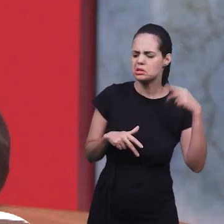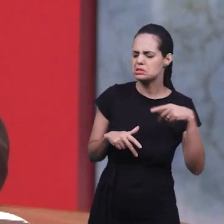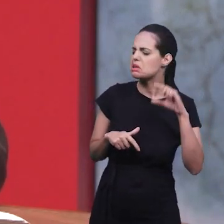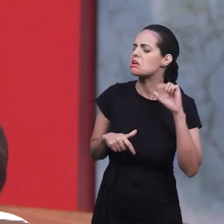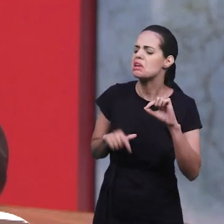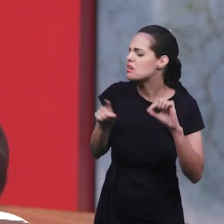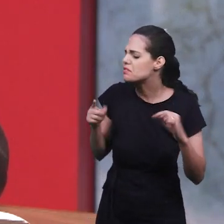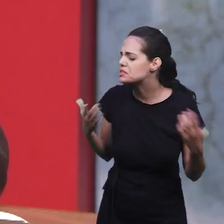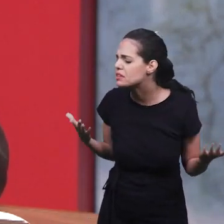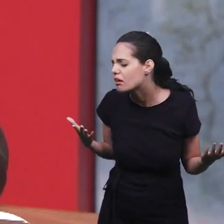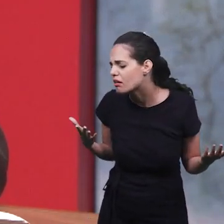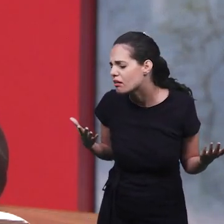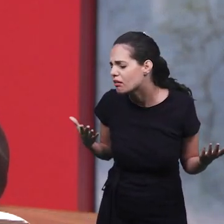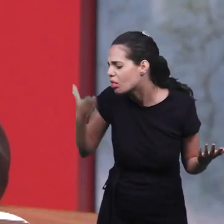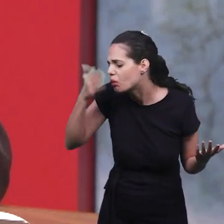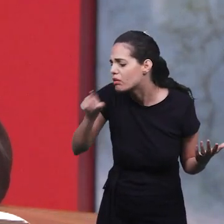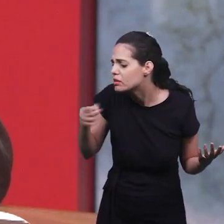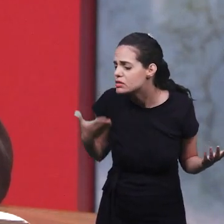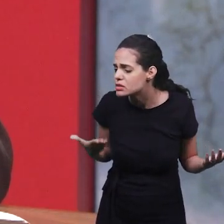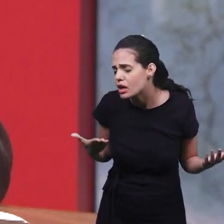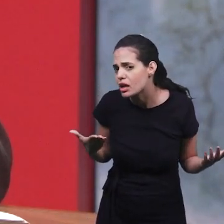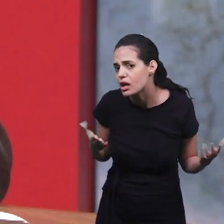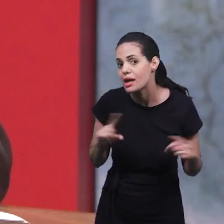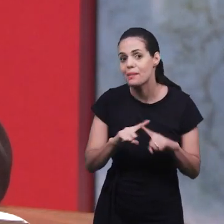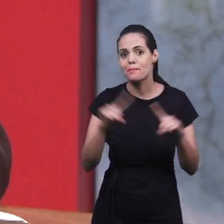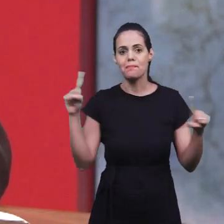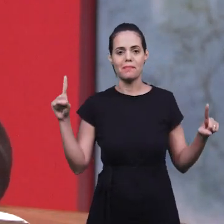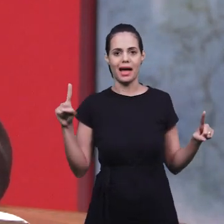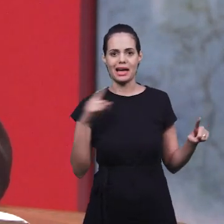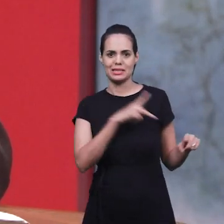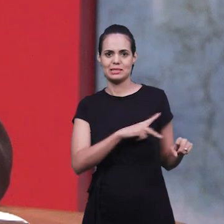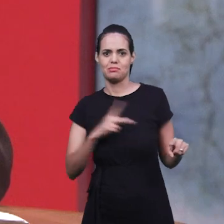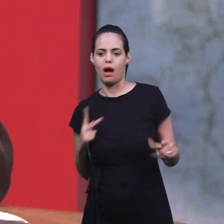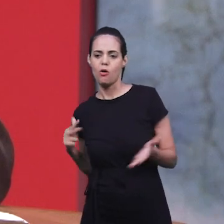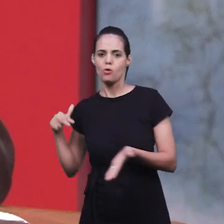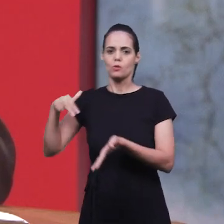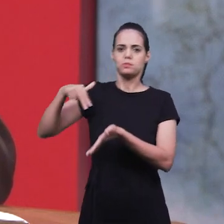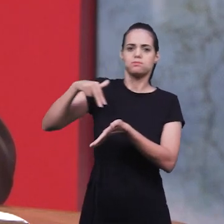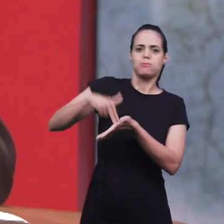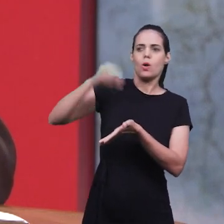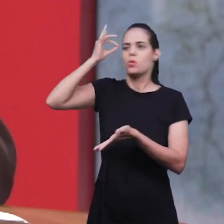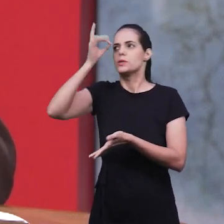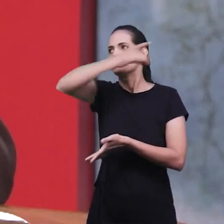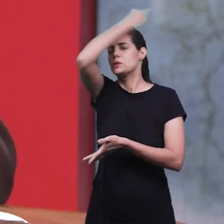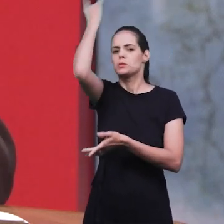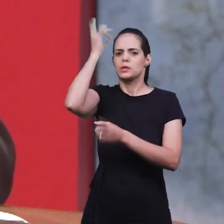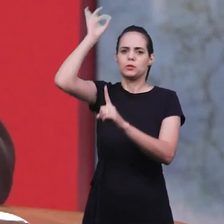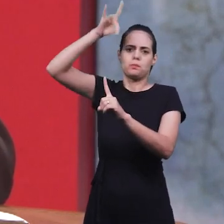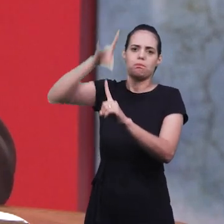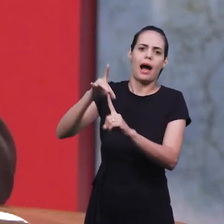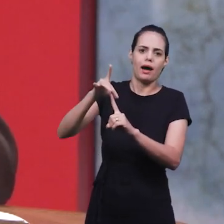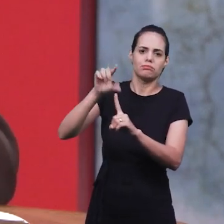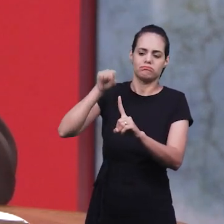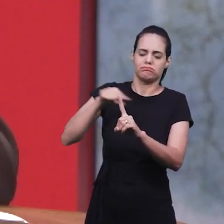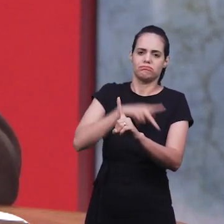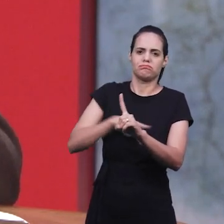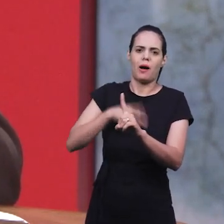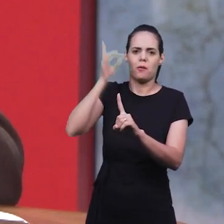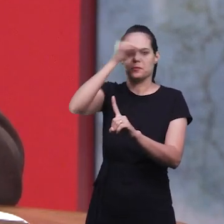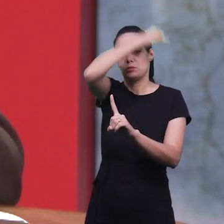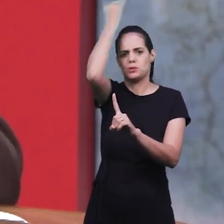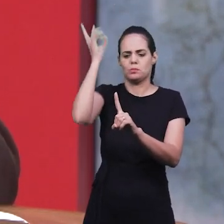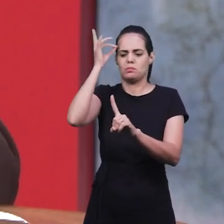ele chega com a autoridade dada pelo Senhor Jesus, chega a repreender aquele que era o representante máximo, que era